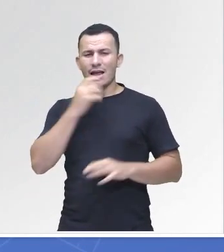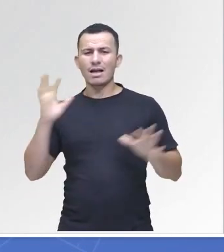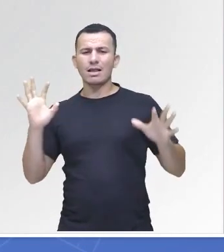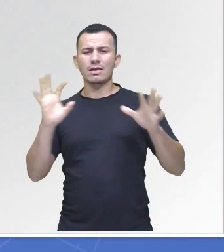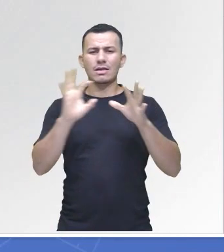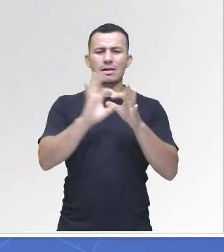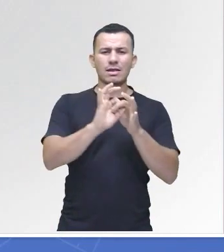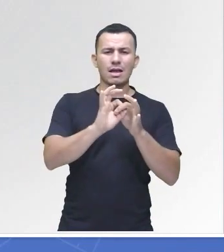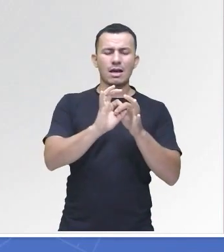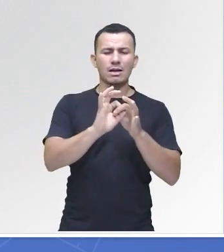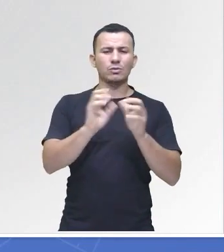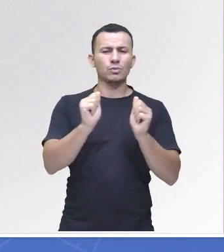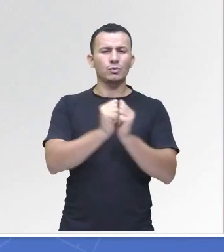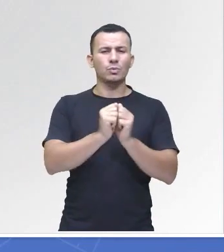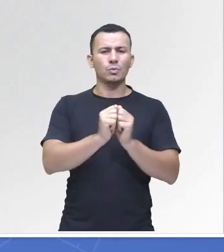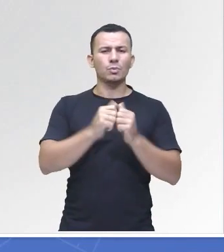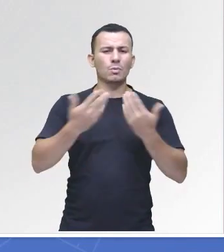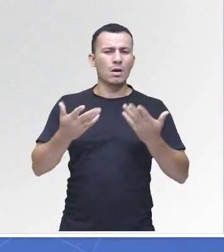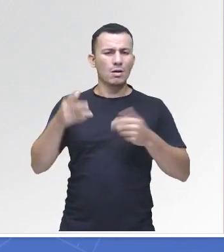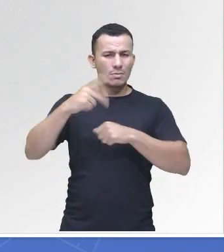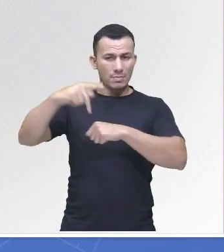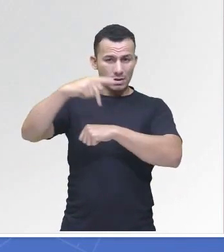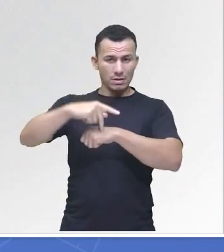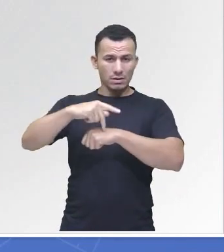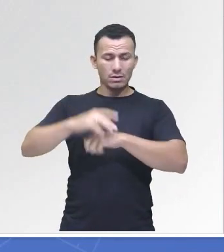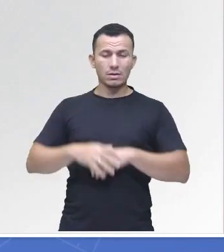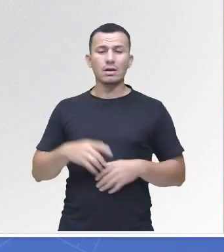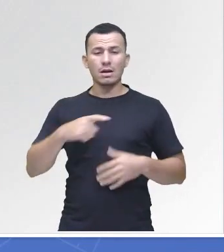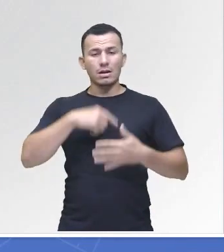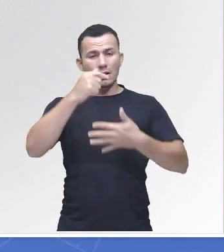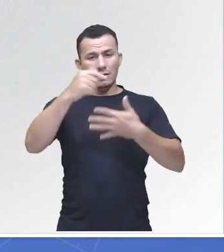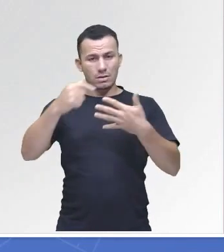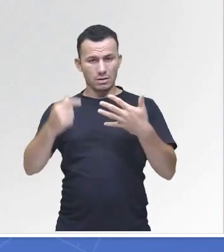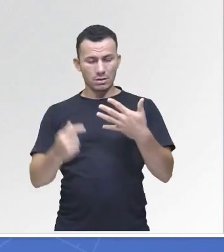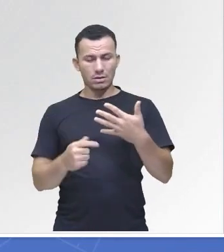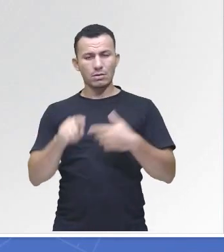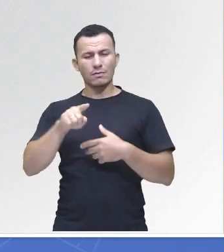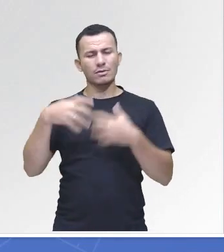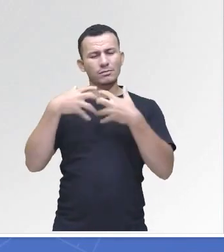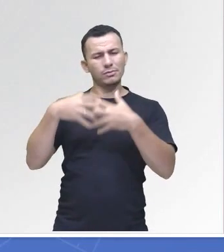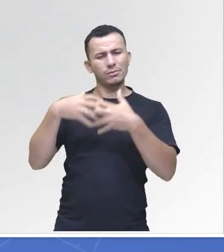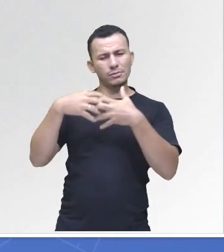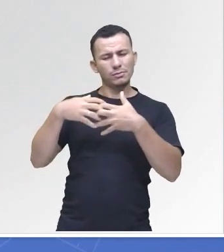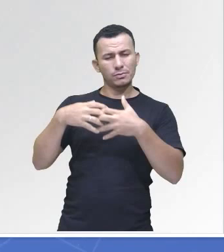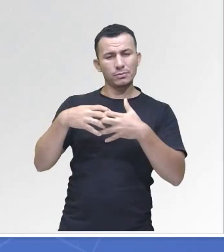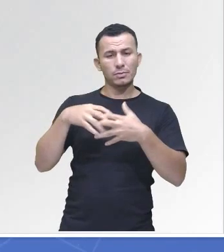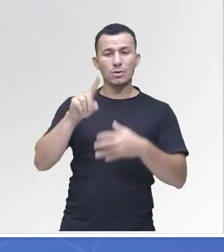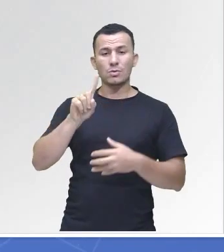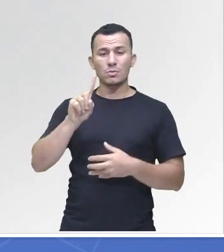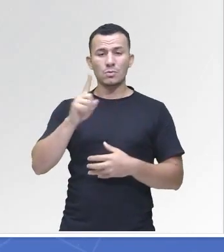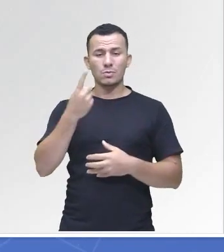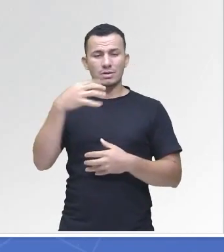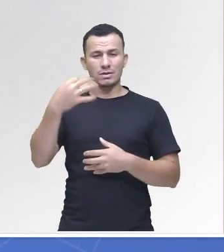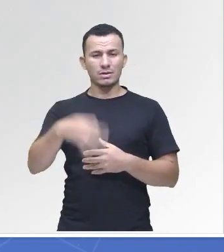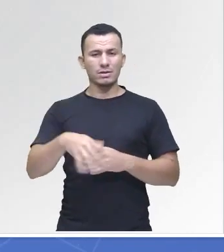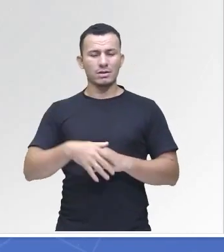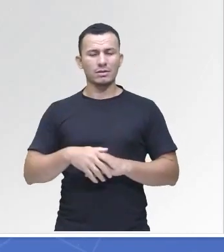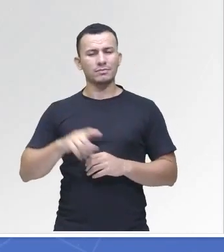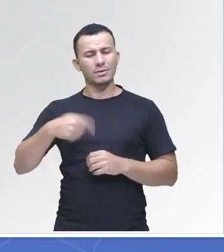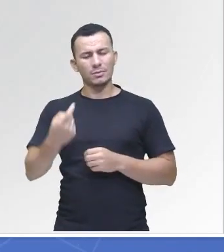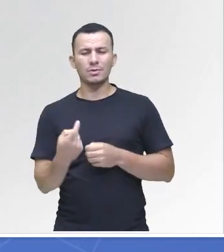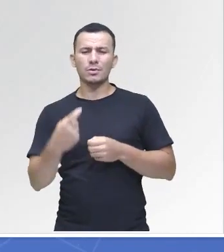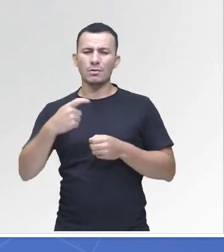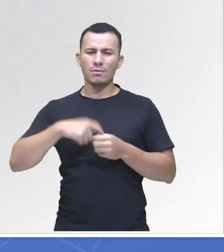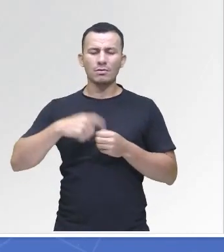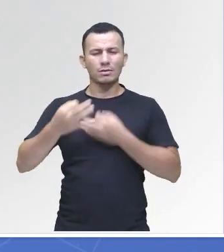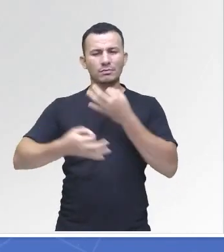nessa empreitada? Temos 5 alternativas, você vai refletir entre elas e vai encontrar aí o nosso gabarito. Daqui a pouquinho eu volto e a